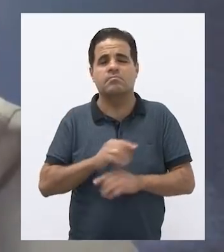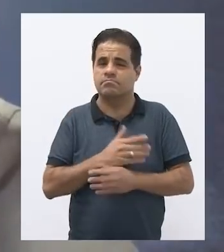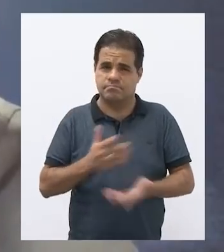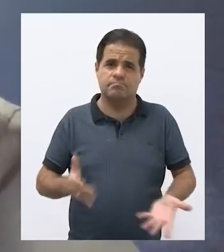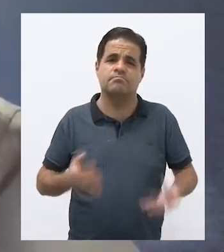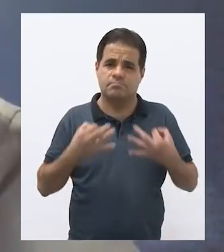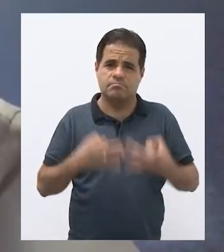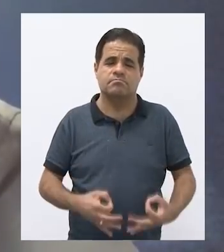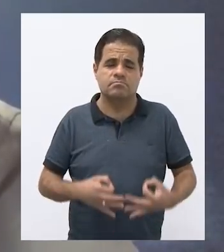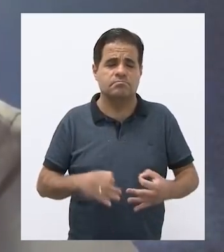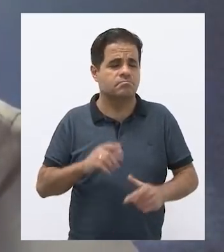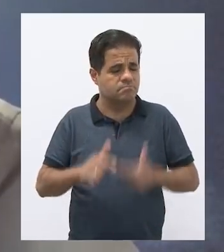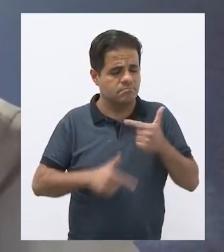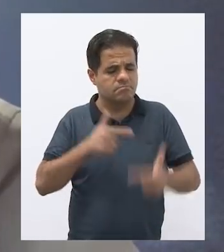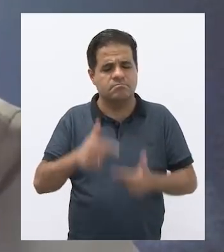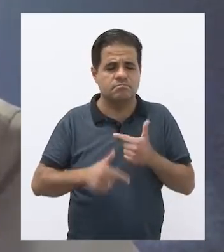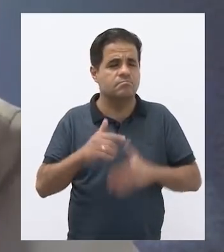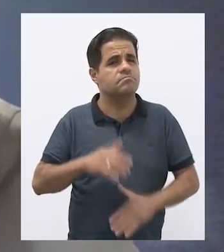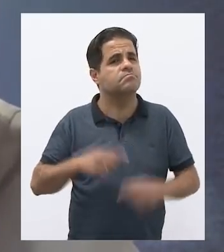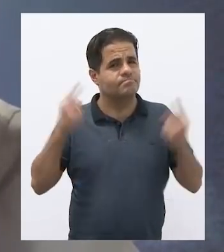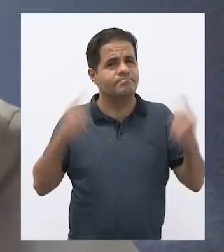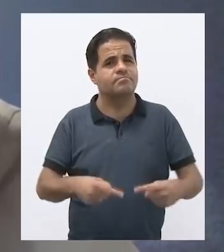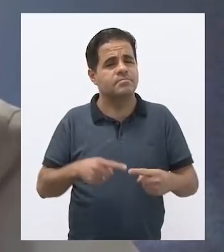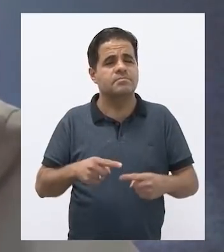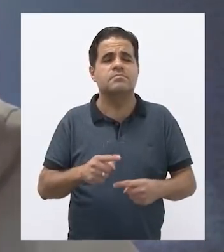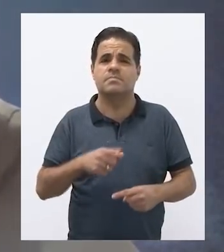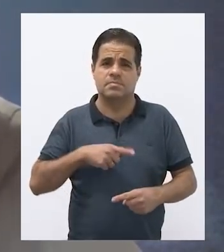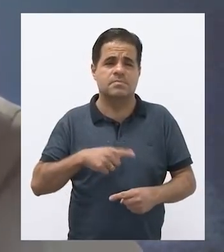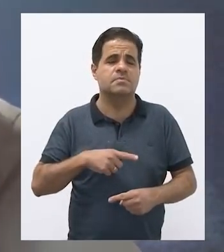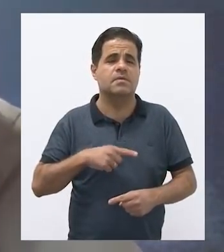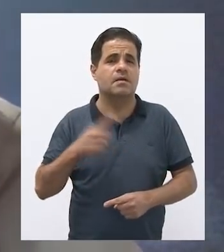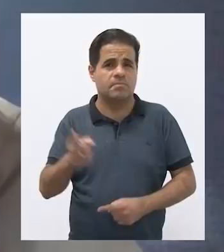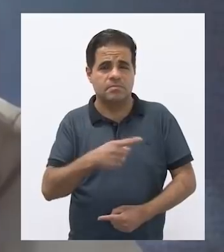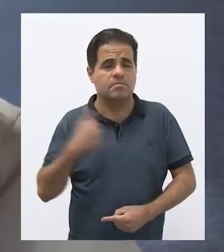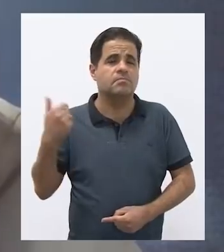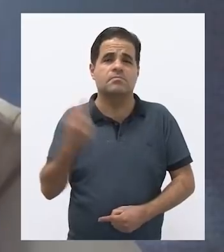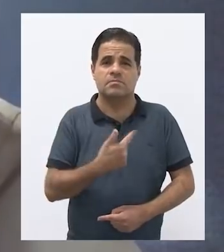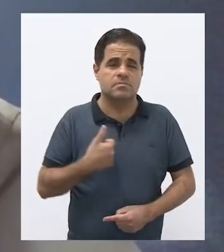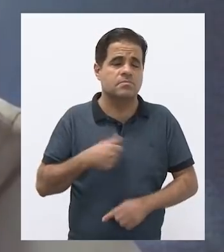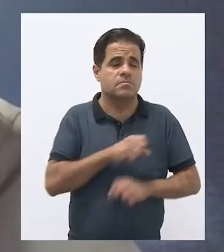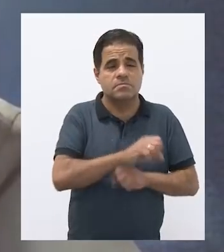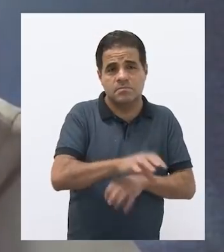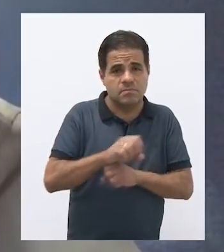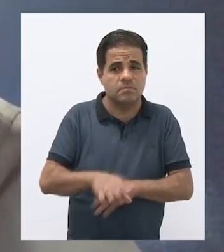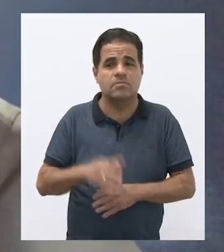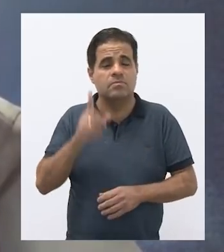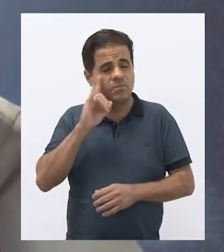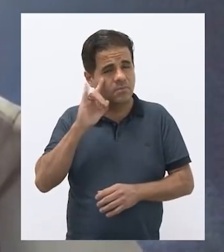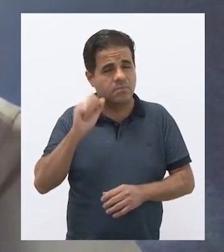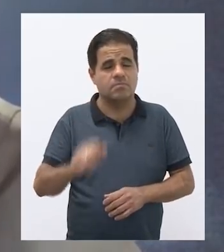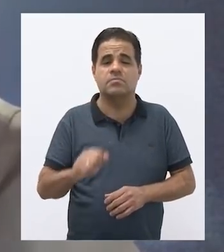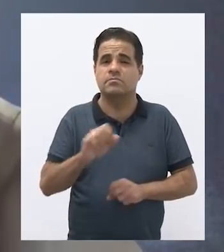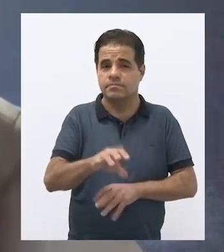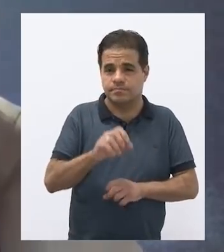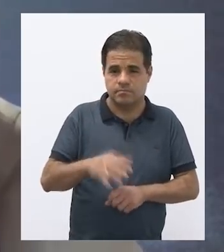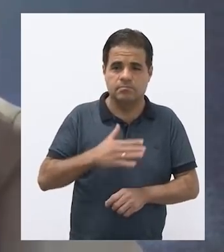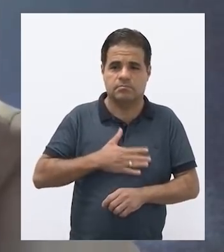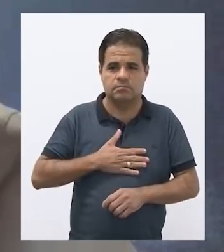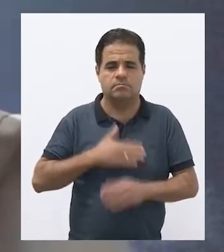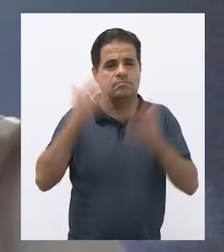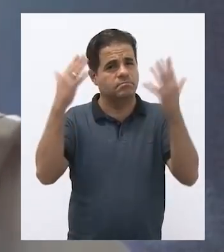dúvida nenhuma, um dos trabalhos mais desafiadores que existe. Então, para todos os educadores que comemoram hoje o Dia da Educação, o meu